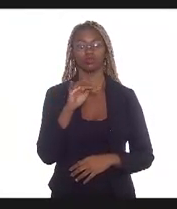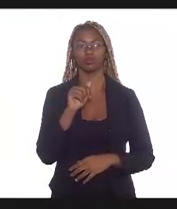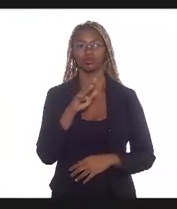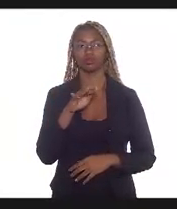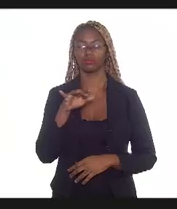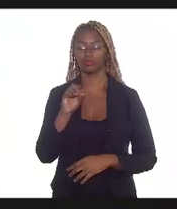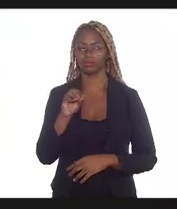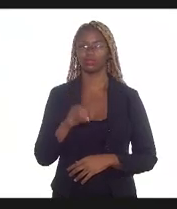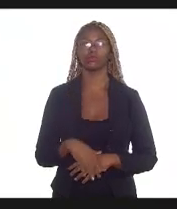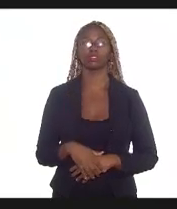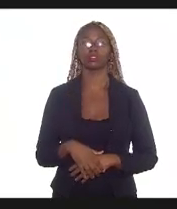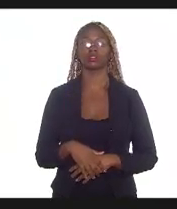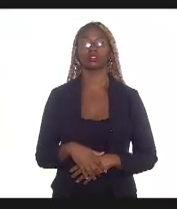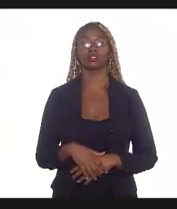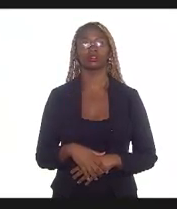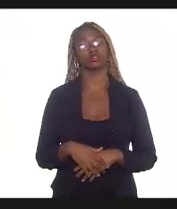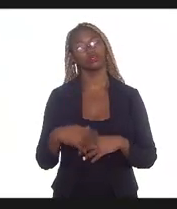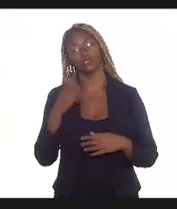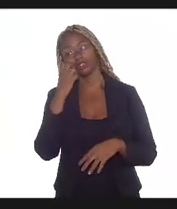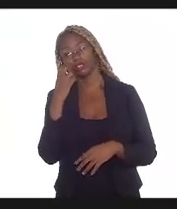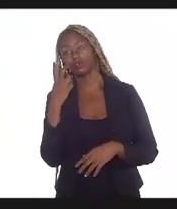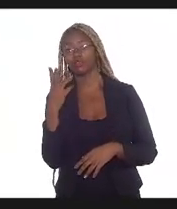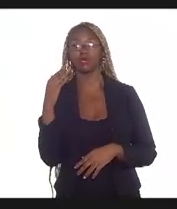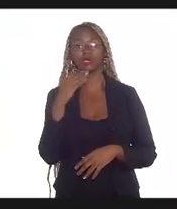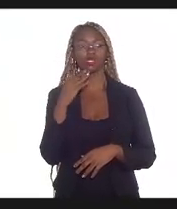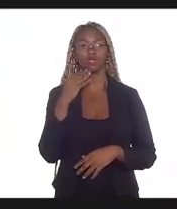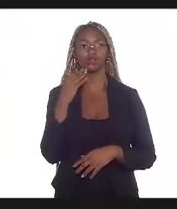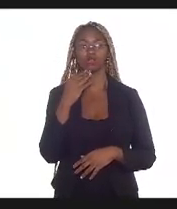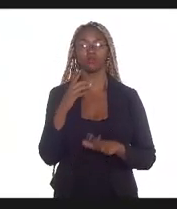O parecer é para prejudicabilidade pela lei